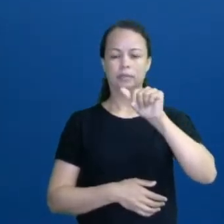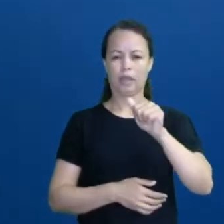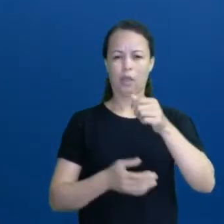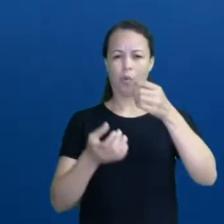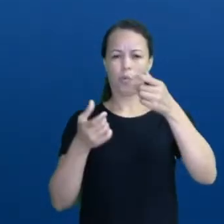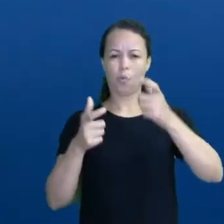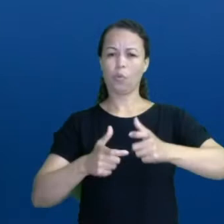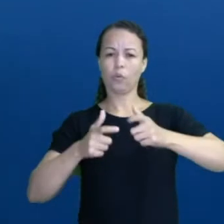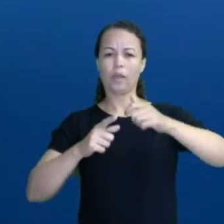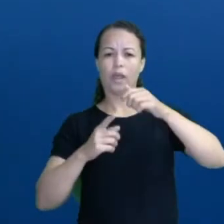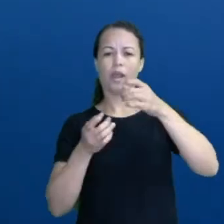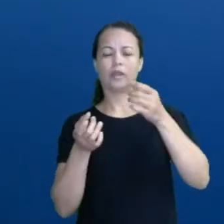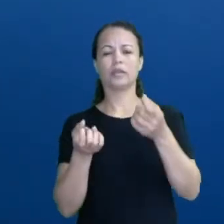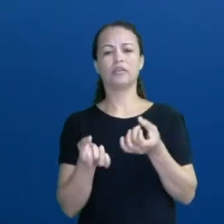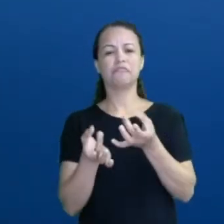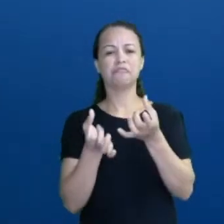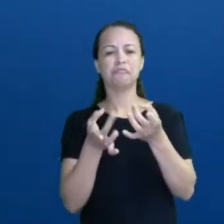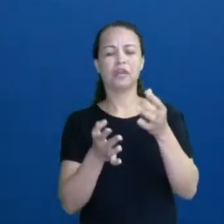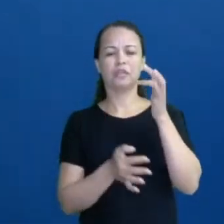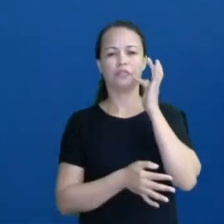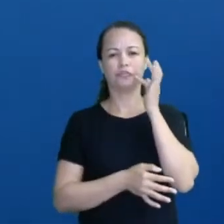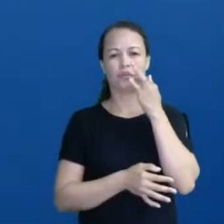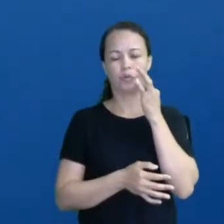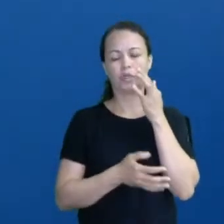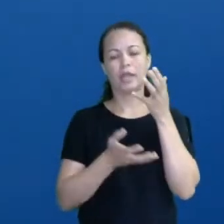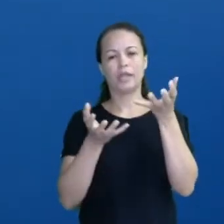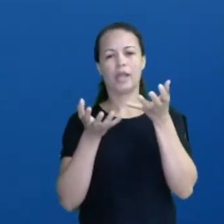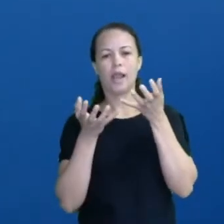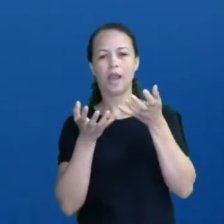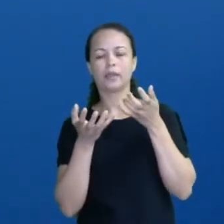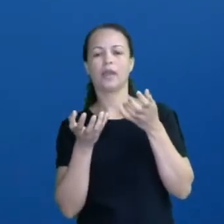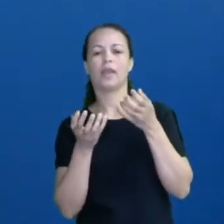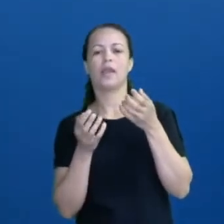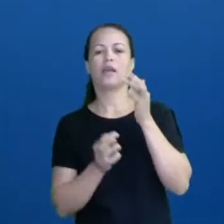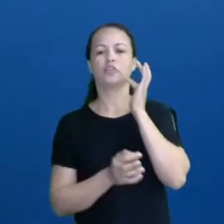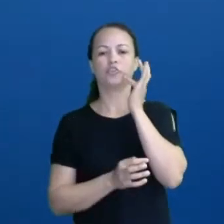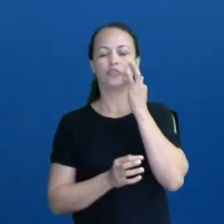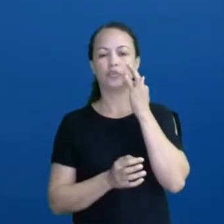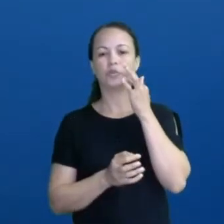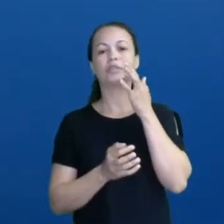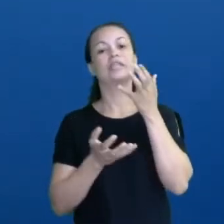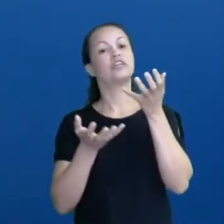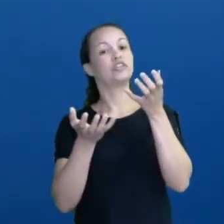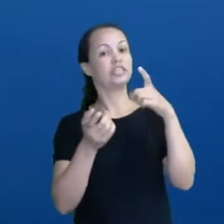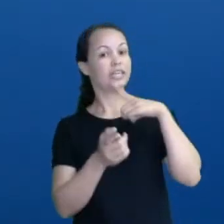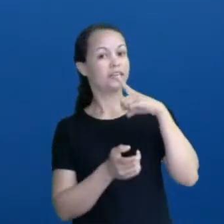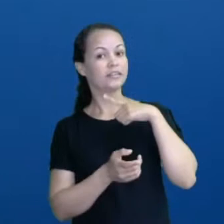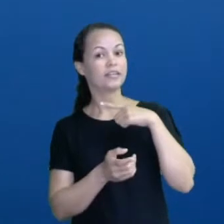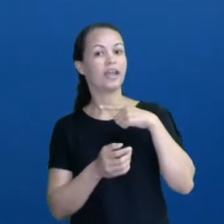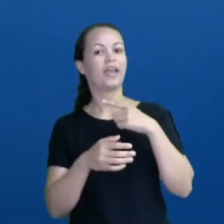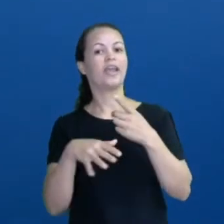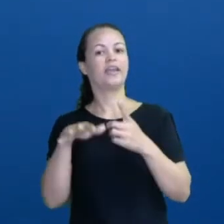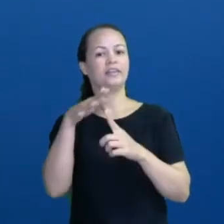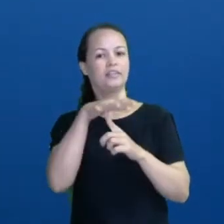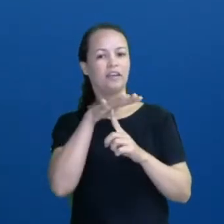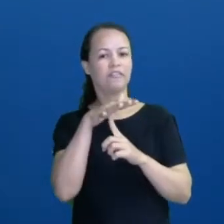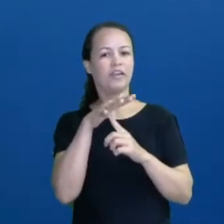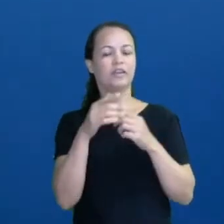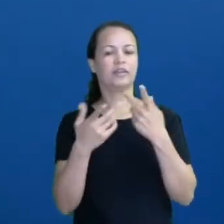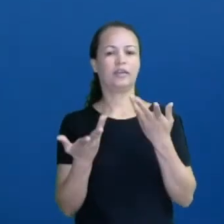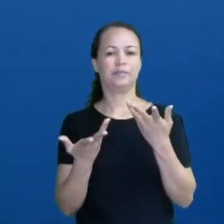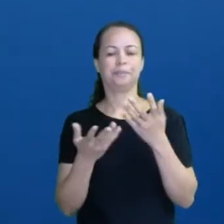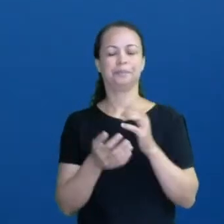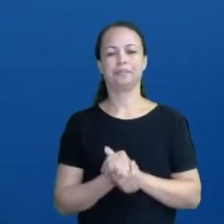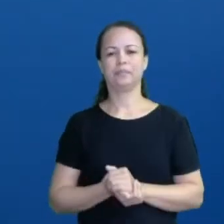quer listar as frutas que tem na quitanda dela. As frutas, tá? Olha o probleminha.